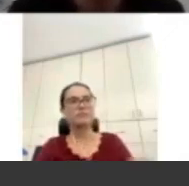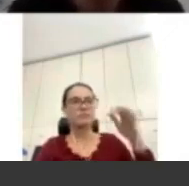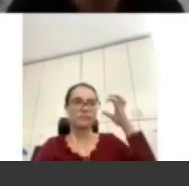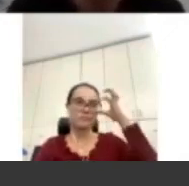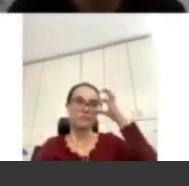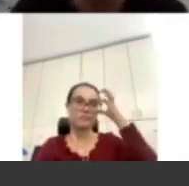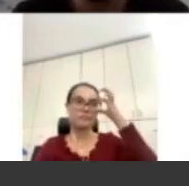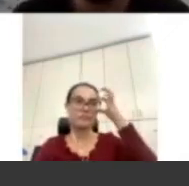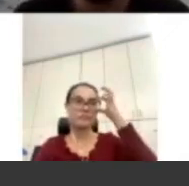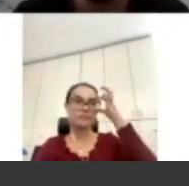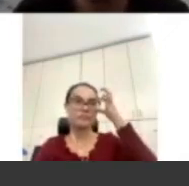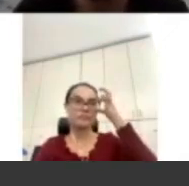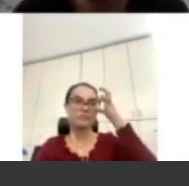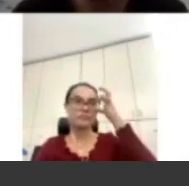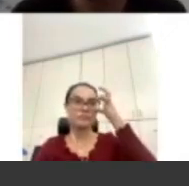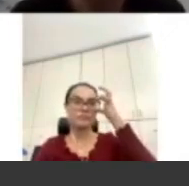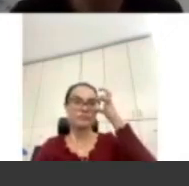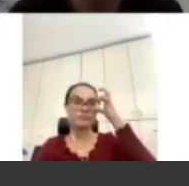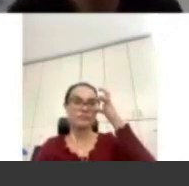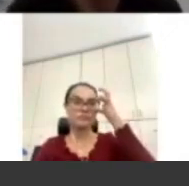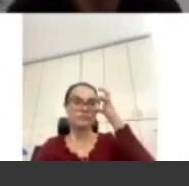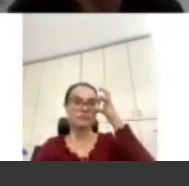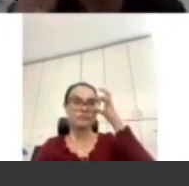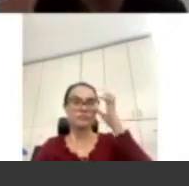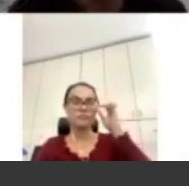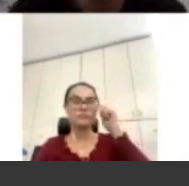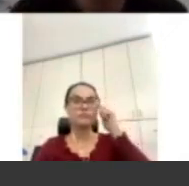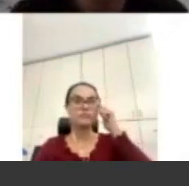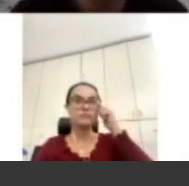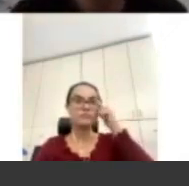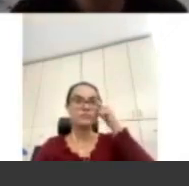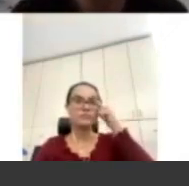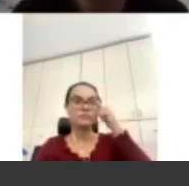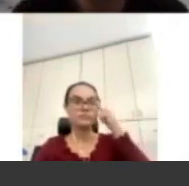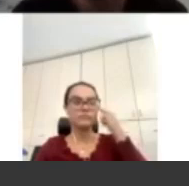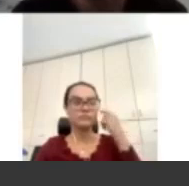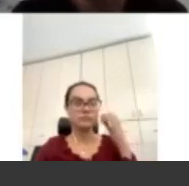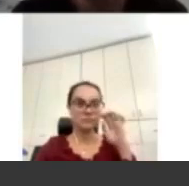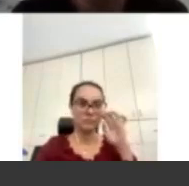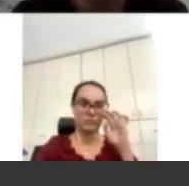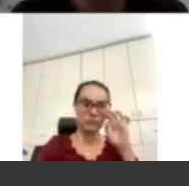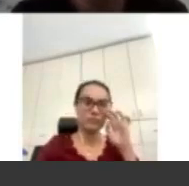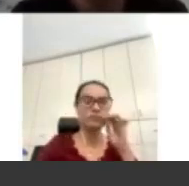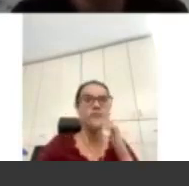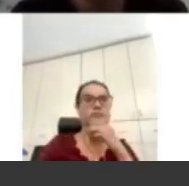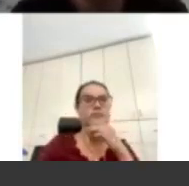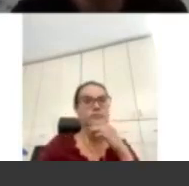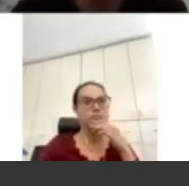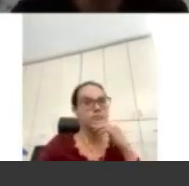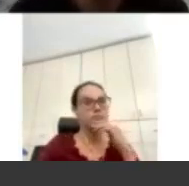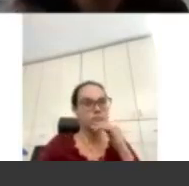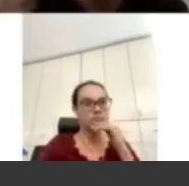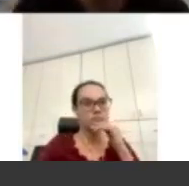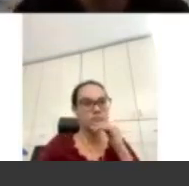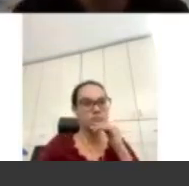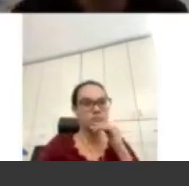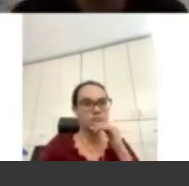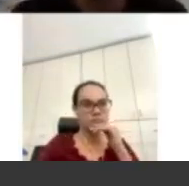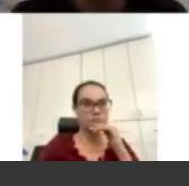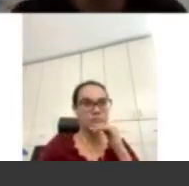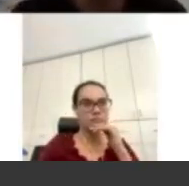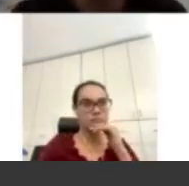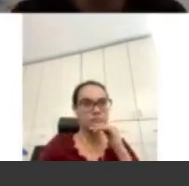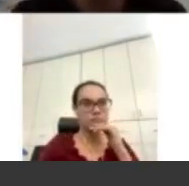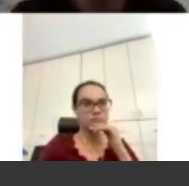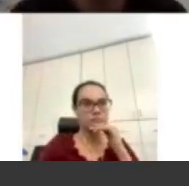a conduta que foi optada para essa paciente nesse primeiro momento foi manter a analgesia, ela estava tendo um bom controle álgico com paracetamol. O médico assistente